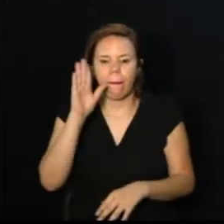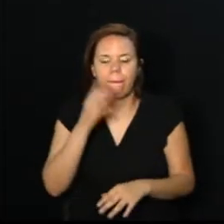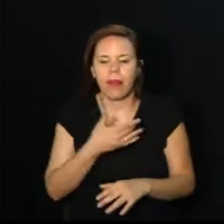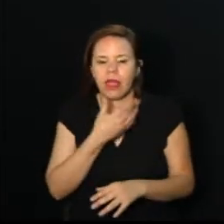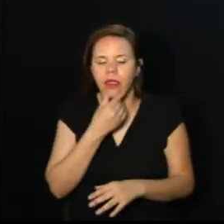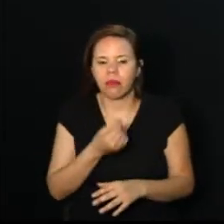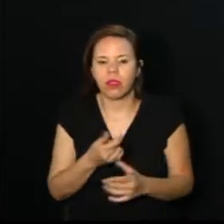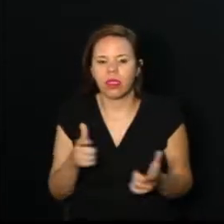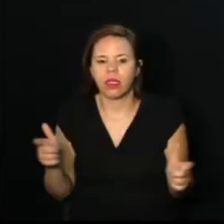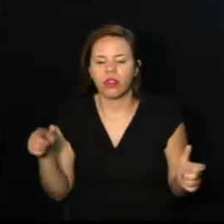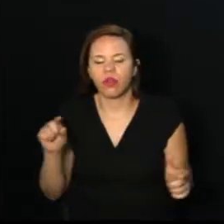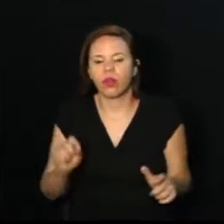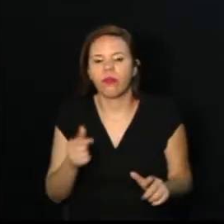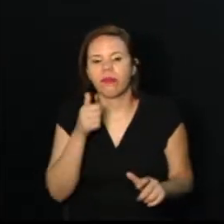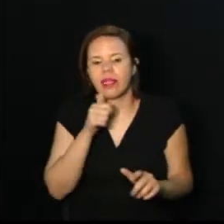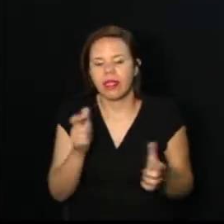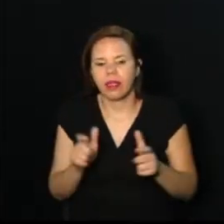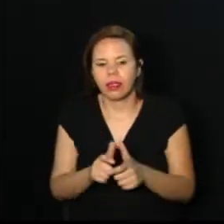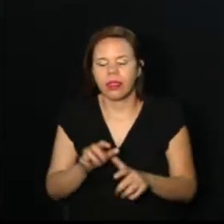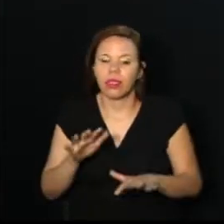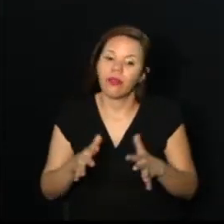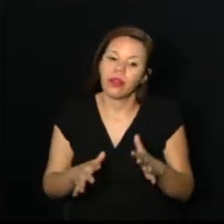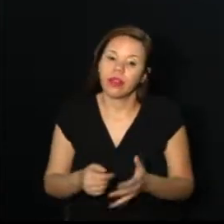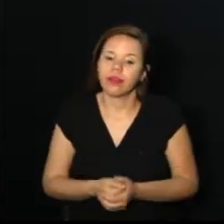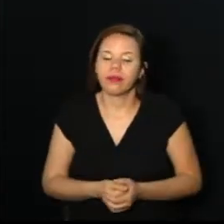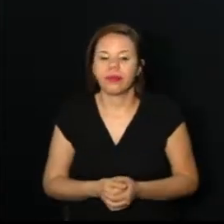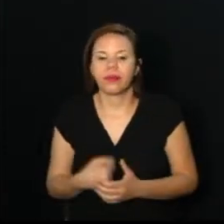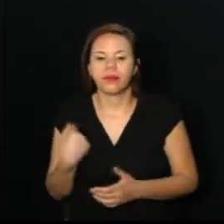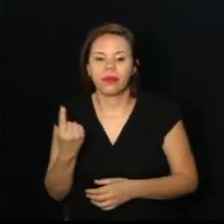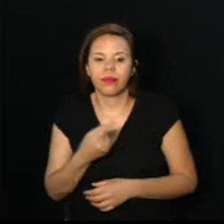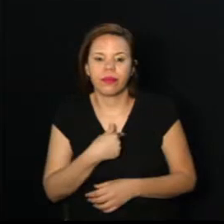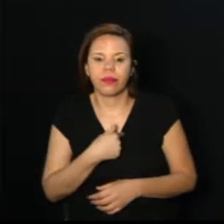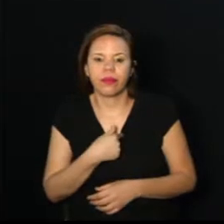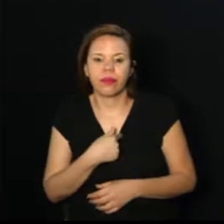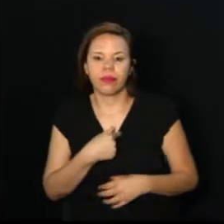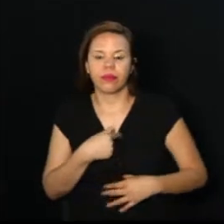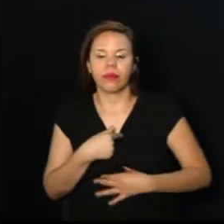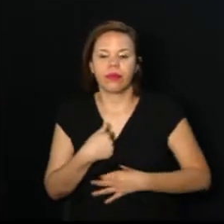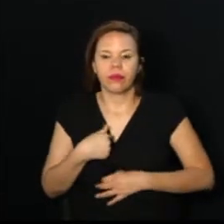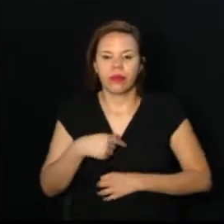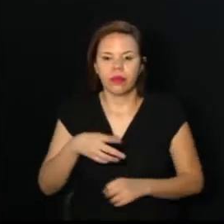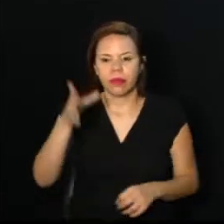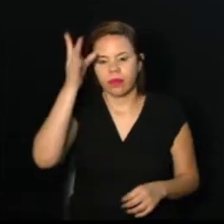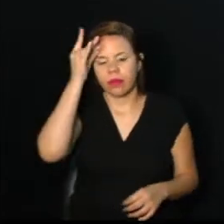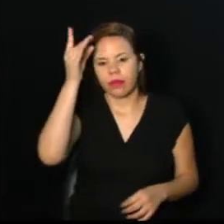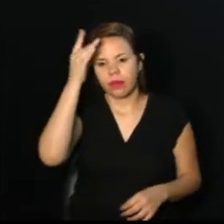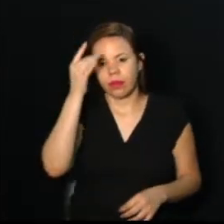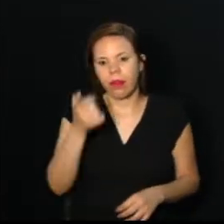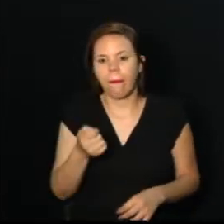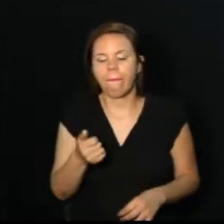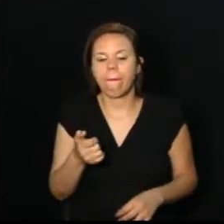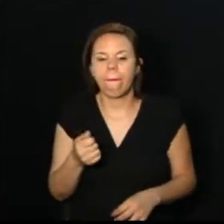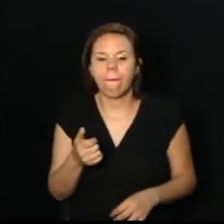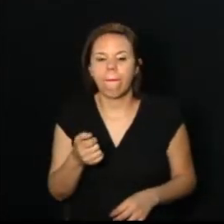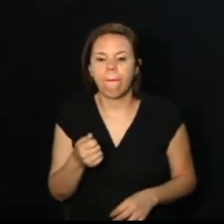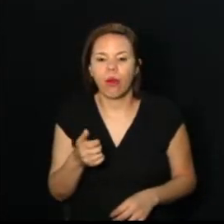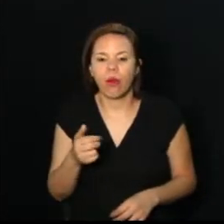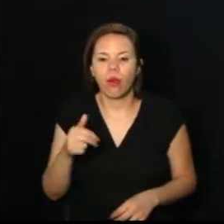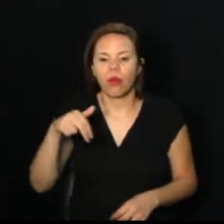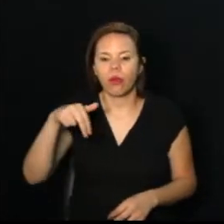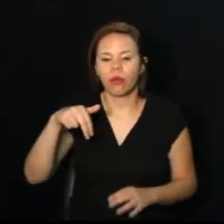que meninas. Talvez porque nós sejamos dotadas de menos neurônios,